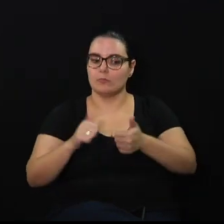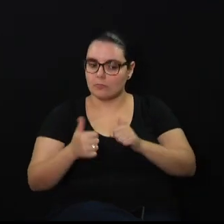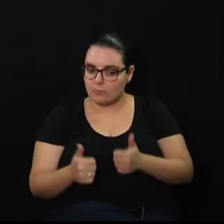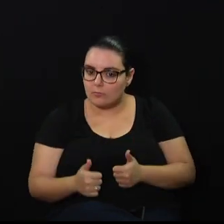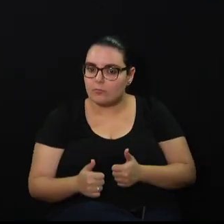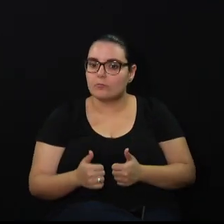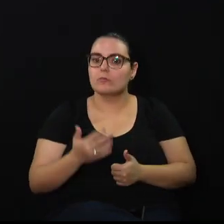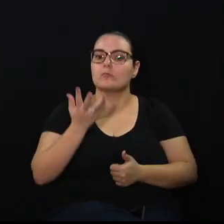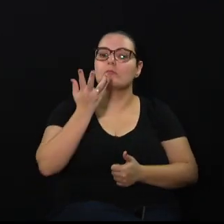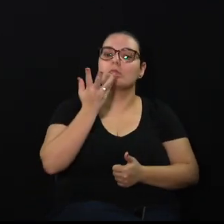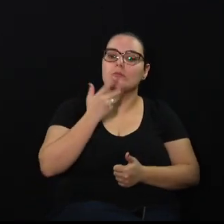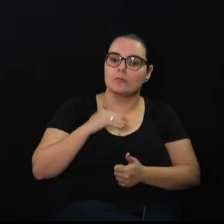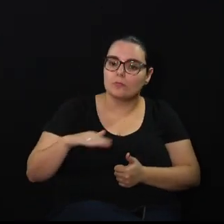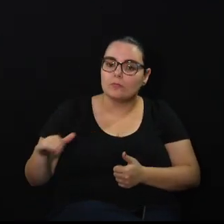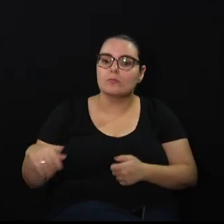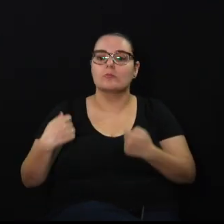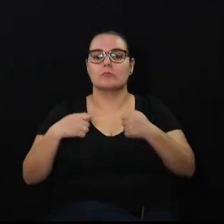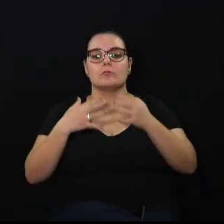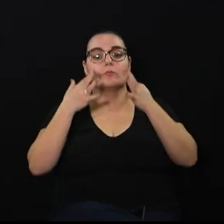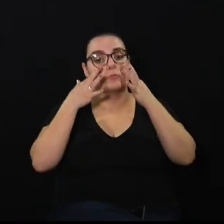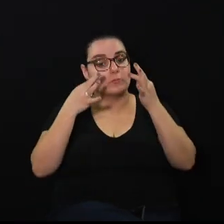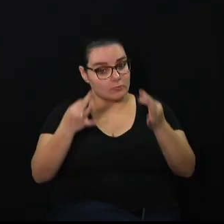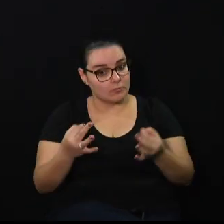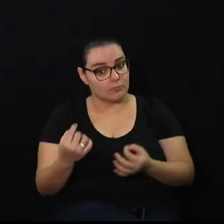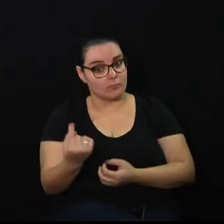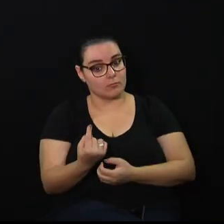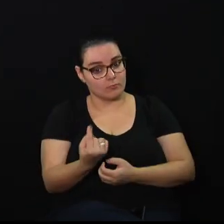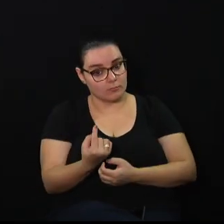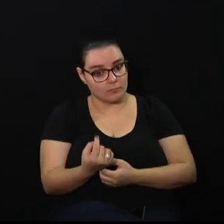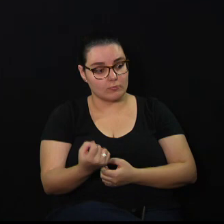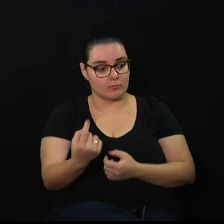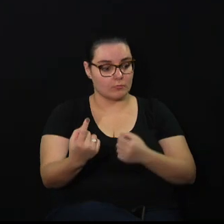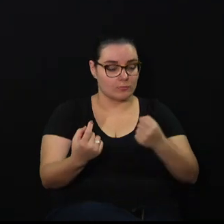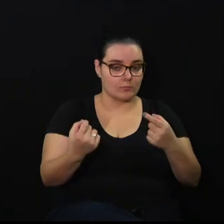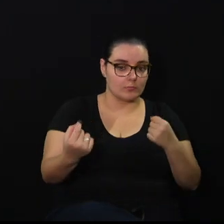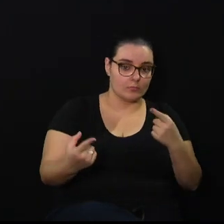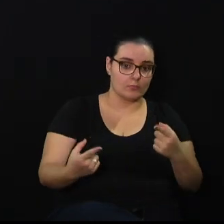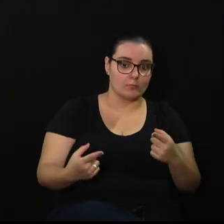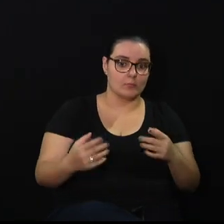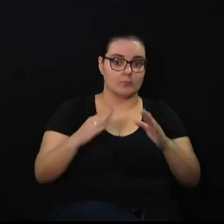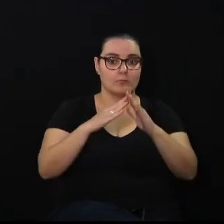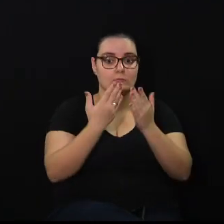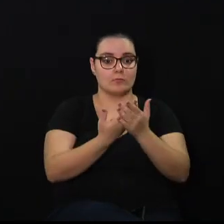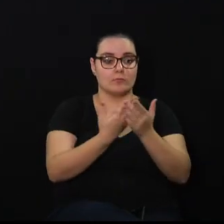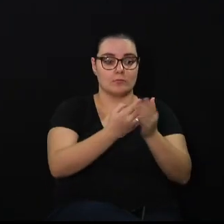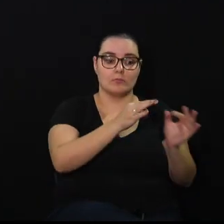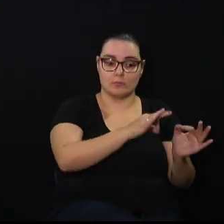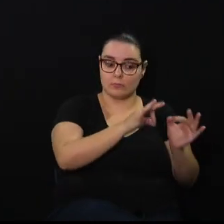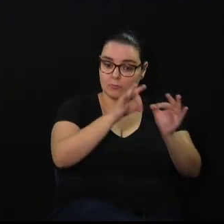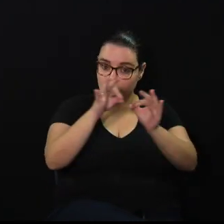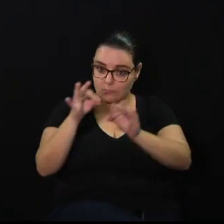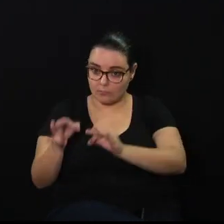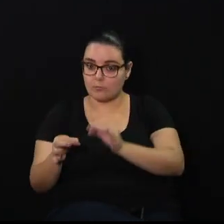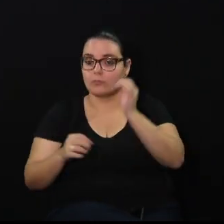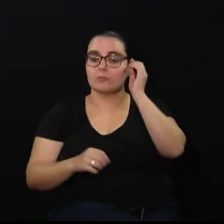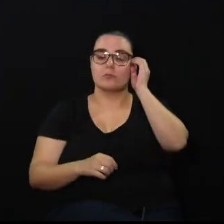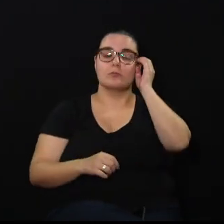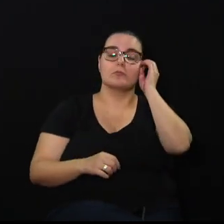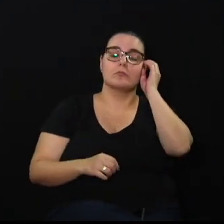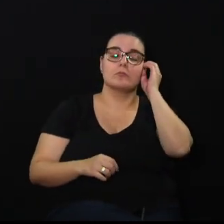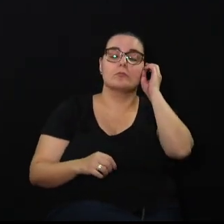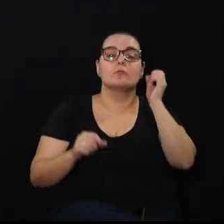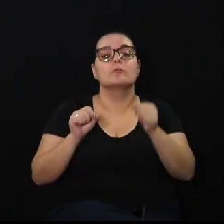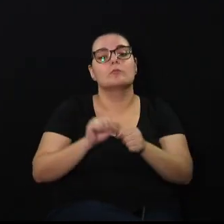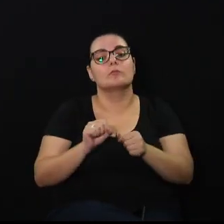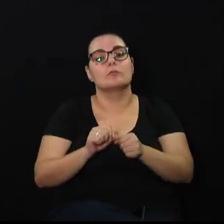precisa de uma atenção individualizada o tempo todo na escola a gente faz esse acompanhamento mas